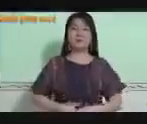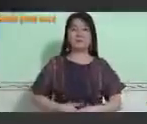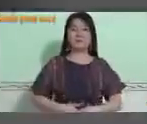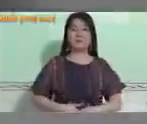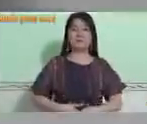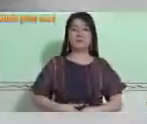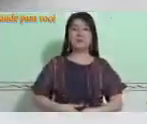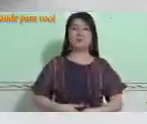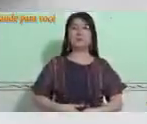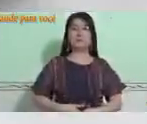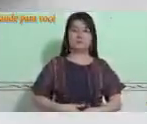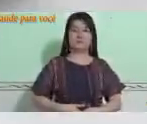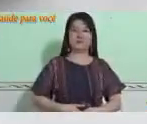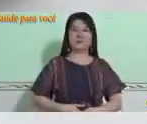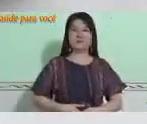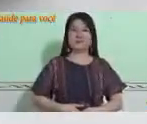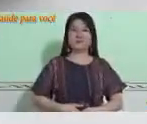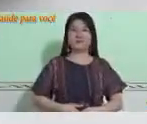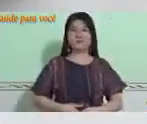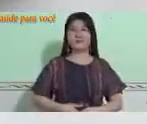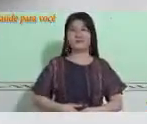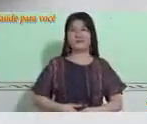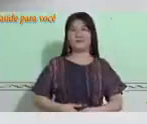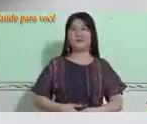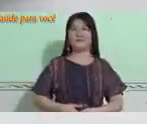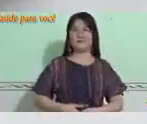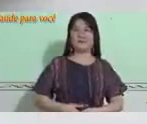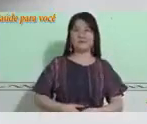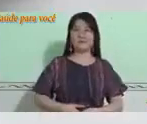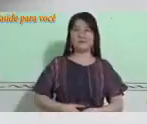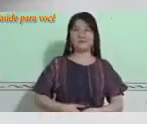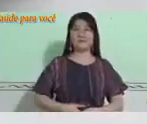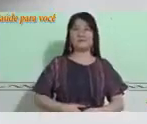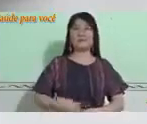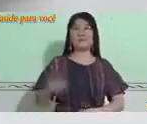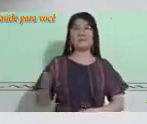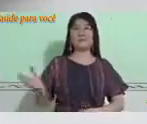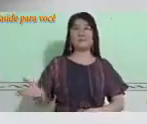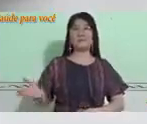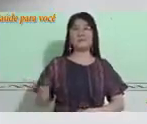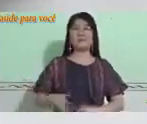pela urina IOSUOR quando está em grandes quantidades no corpo.